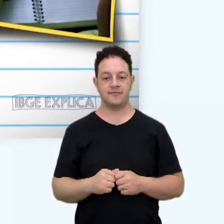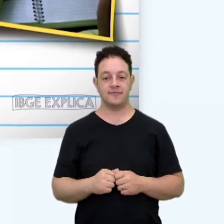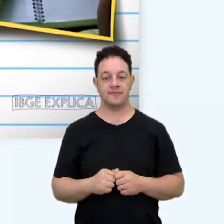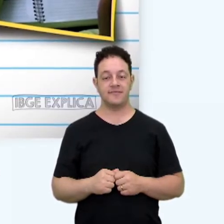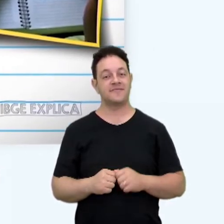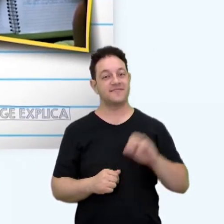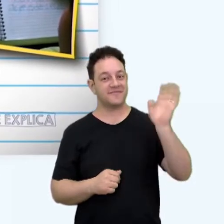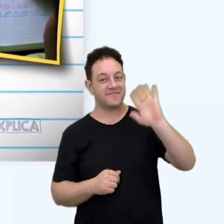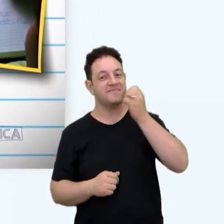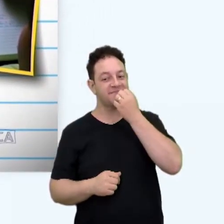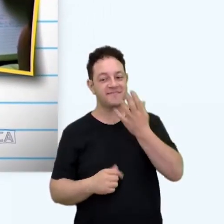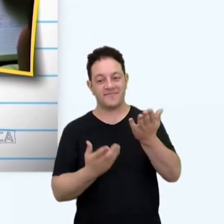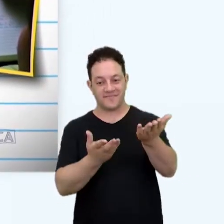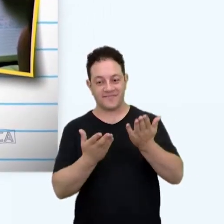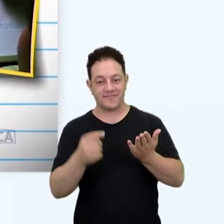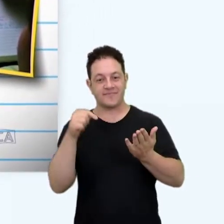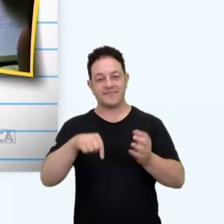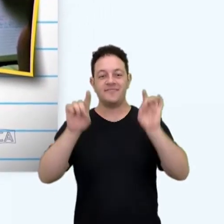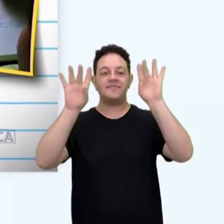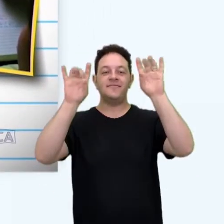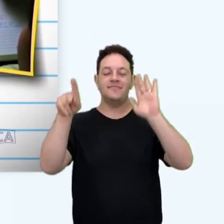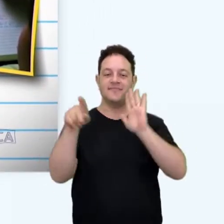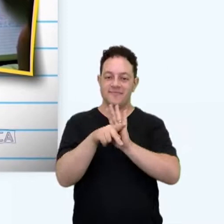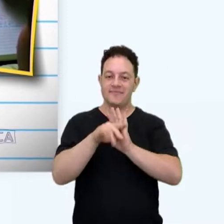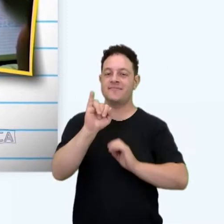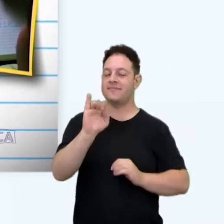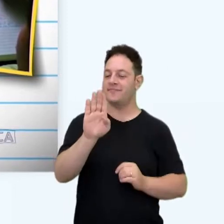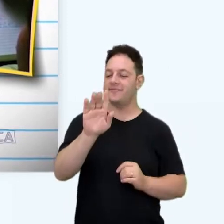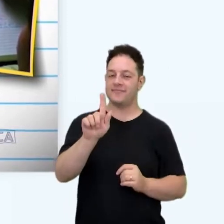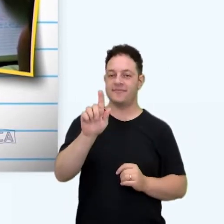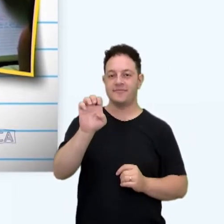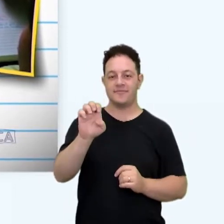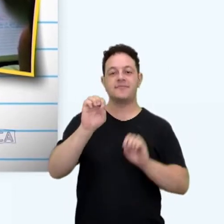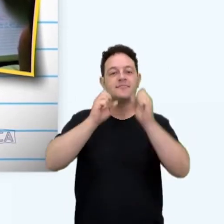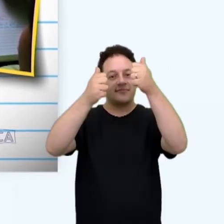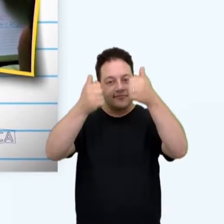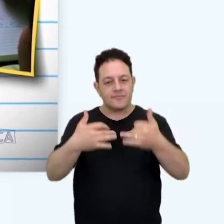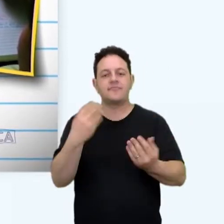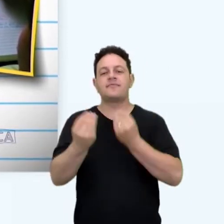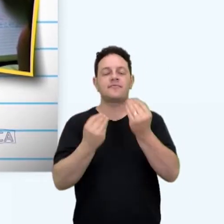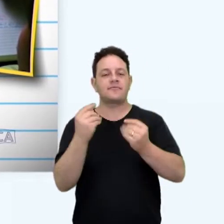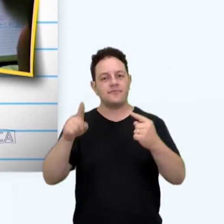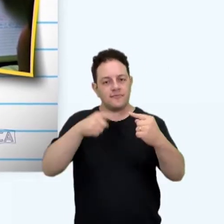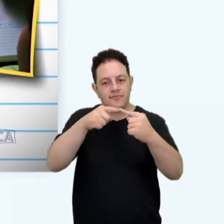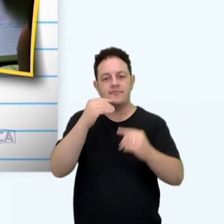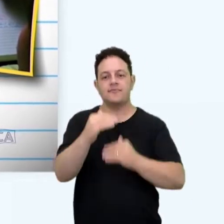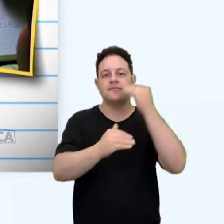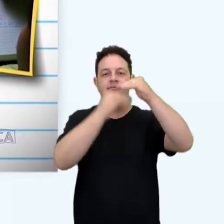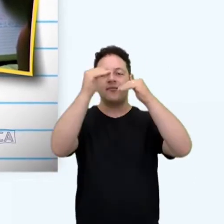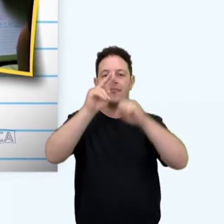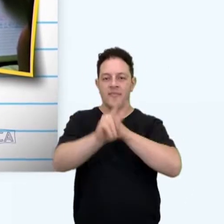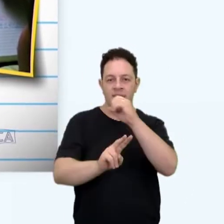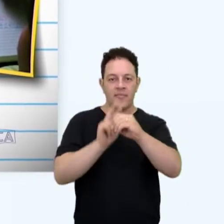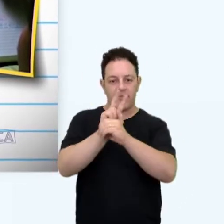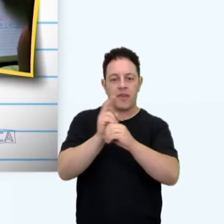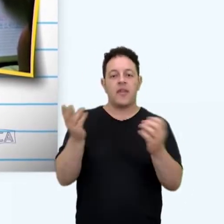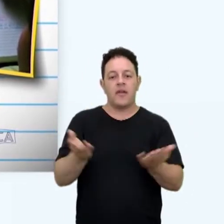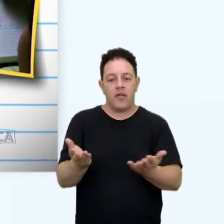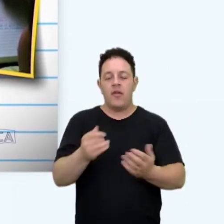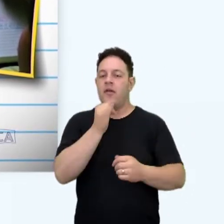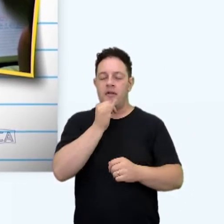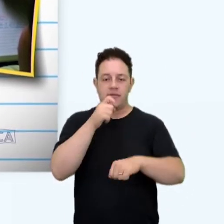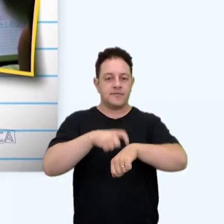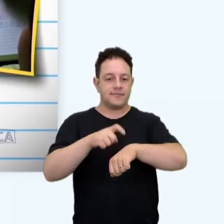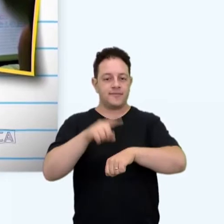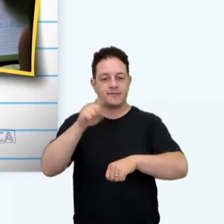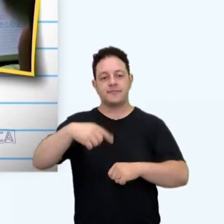Olá, sejam bem-vindos à série especial do IBGE Explica sobre os Objetivos de Desenvolvimento Sustentável. Chegou a vez de falarmos